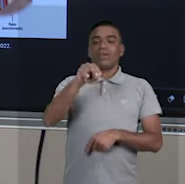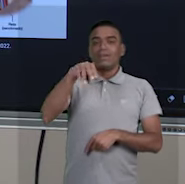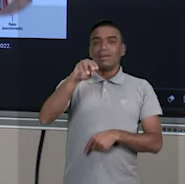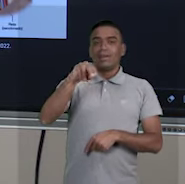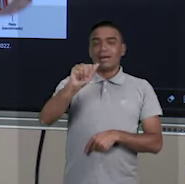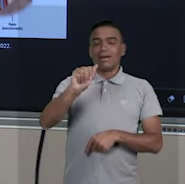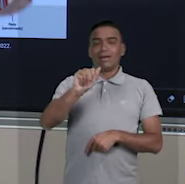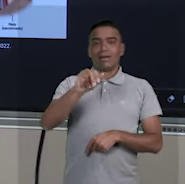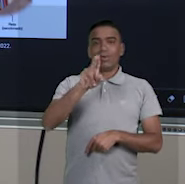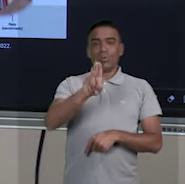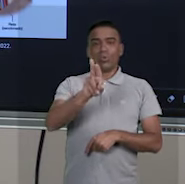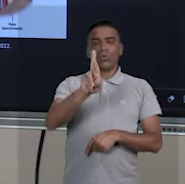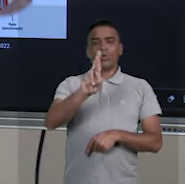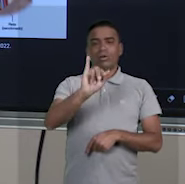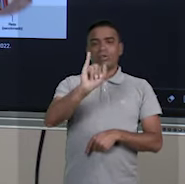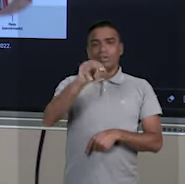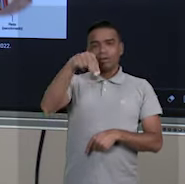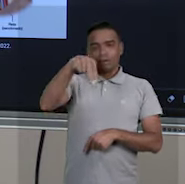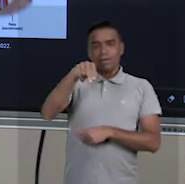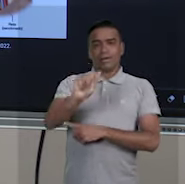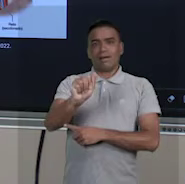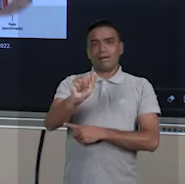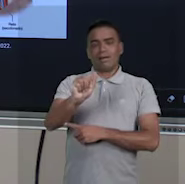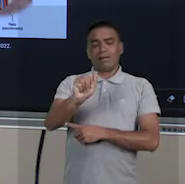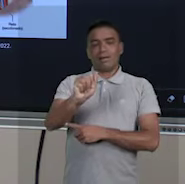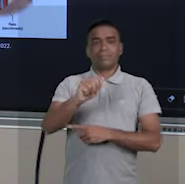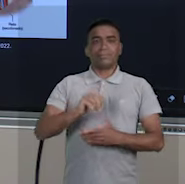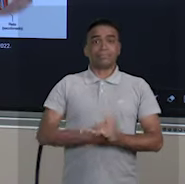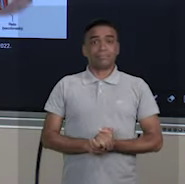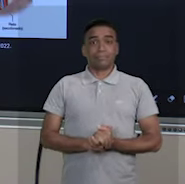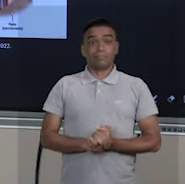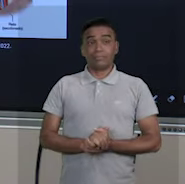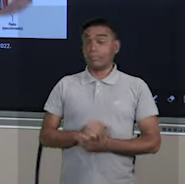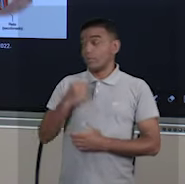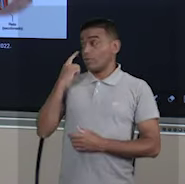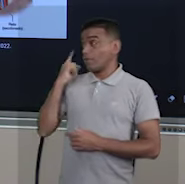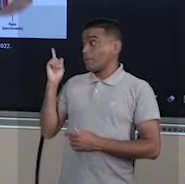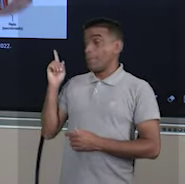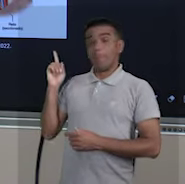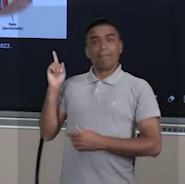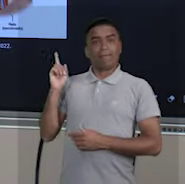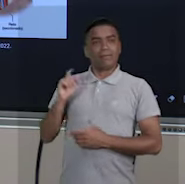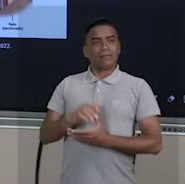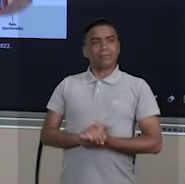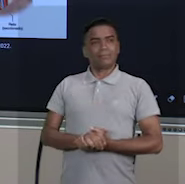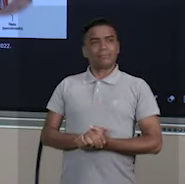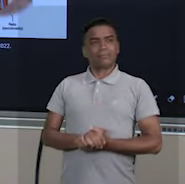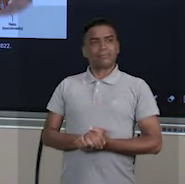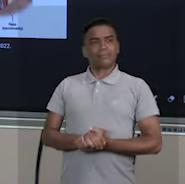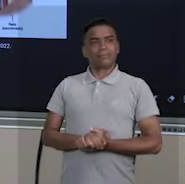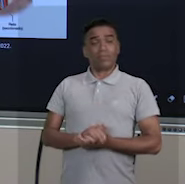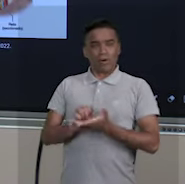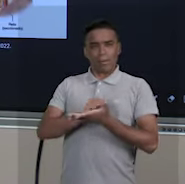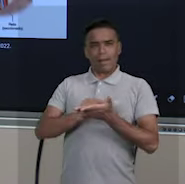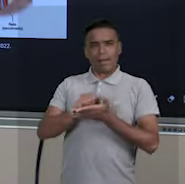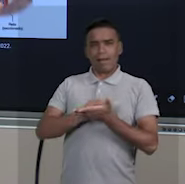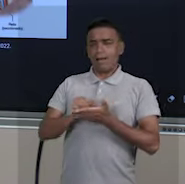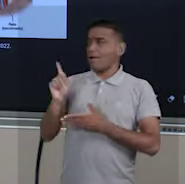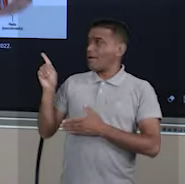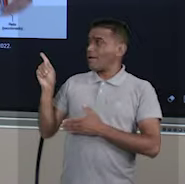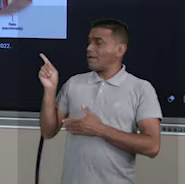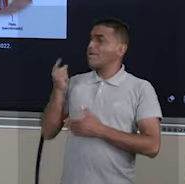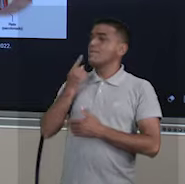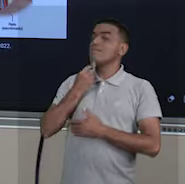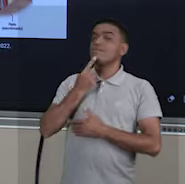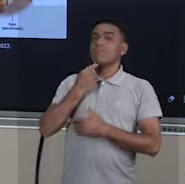que é formada, ela vai sair dos rins, deixa eu apagar um pouco aqui, porque esse vermelho tá tampando a circulação